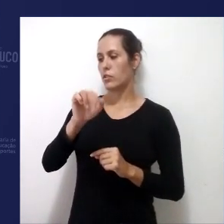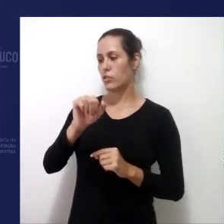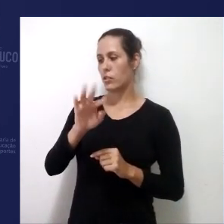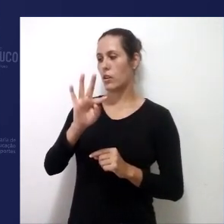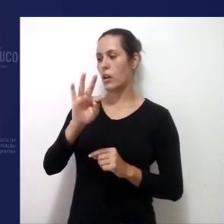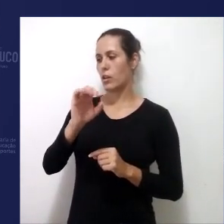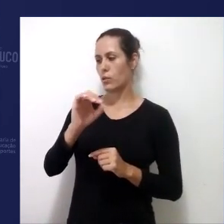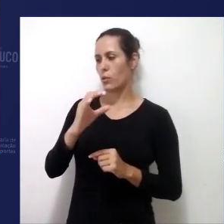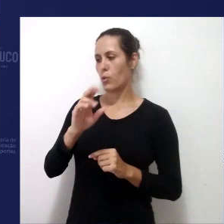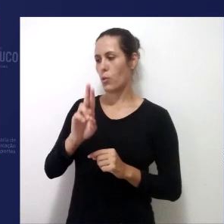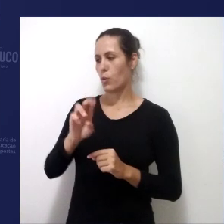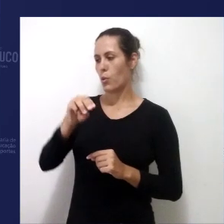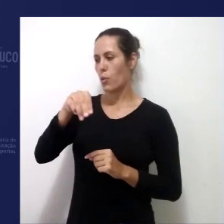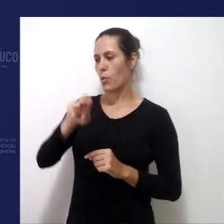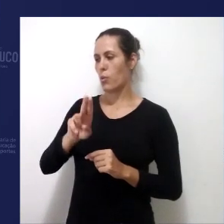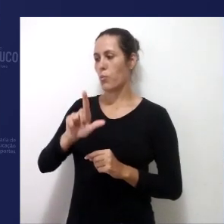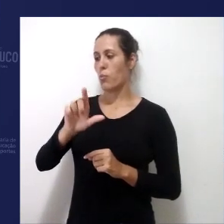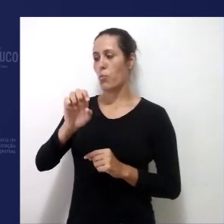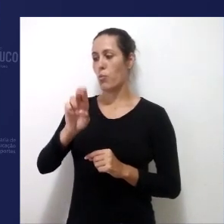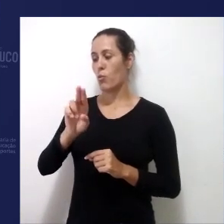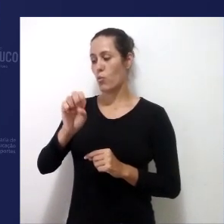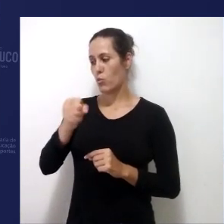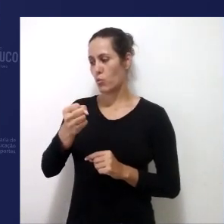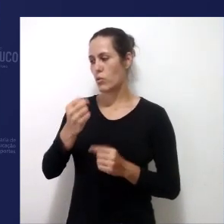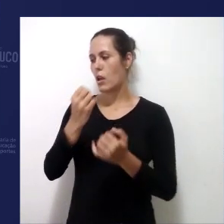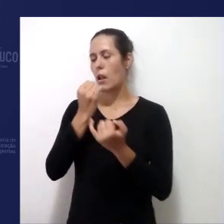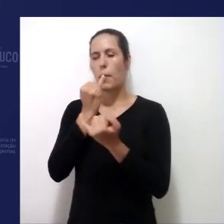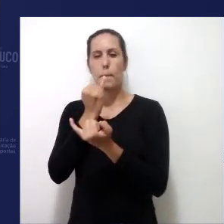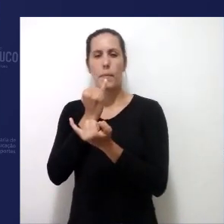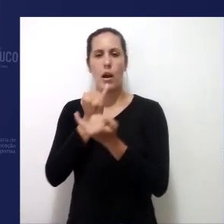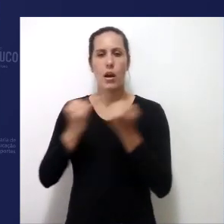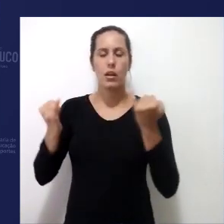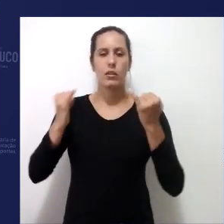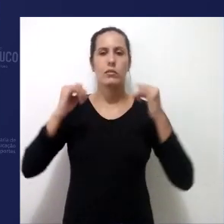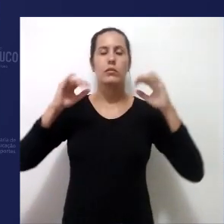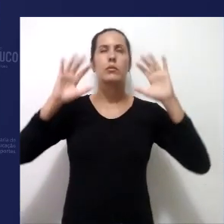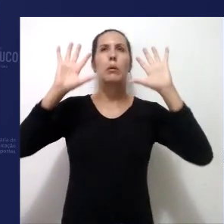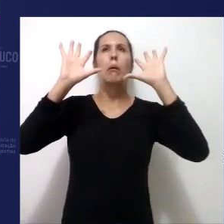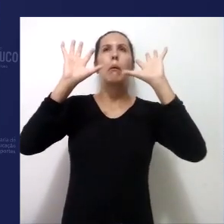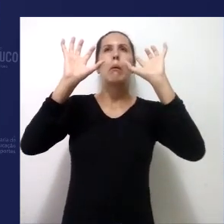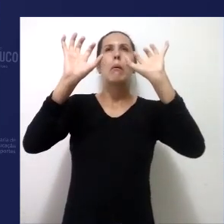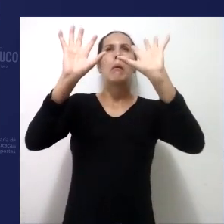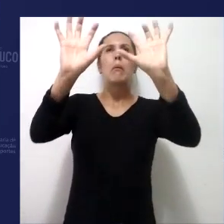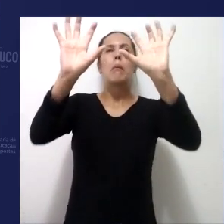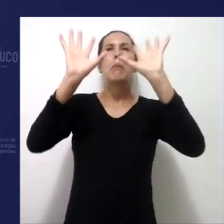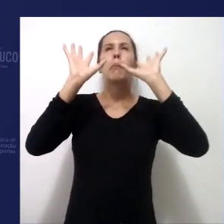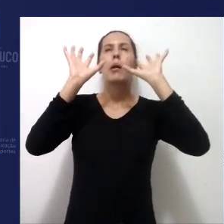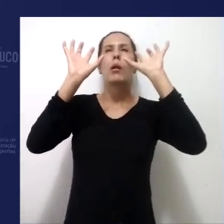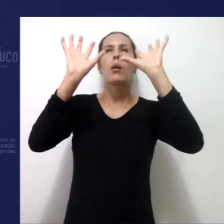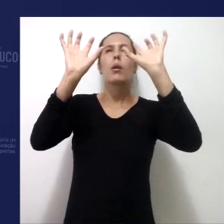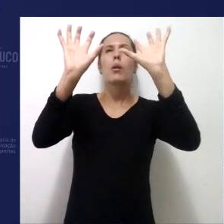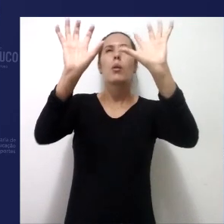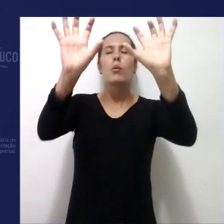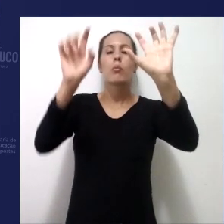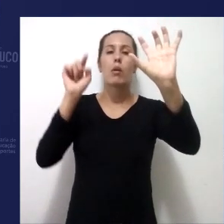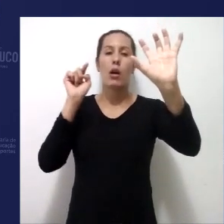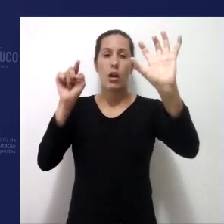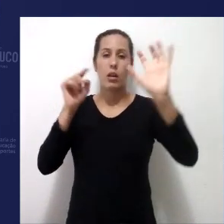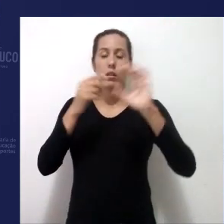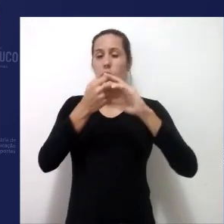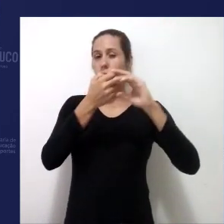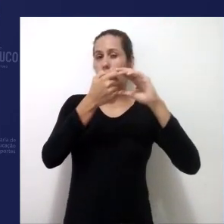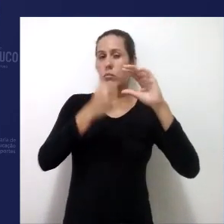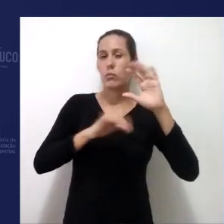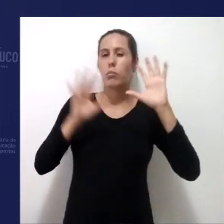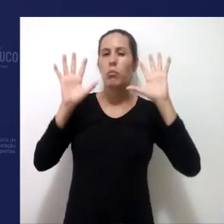estratocumulus. Na realidade, são nuvens que se apresentam em formato de um lençol descontínuo ou contínuo e possuem